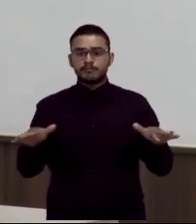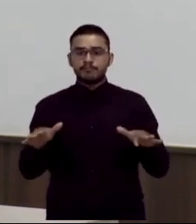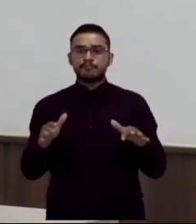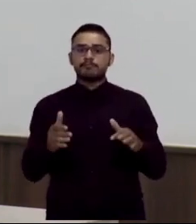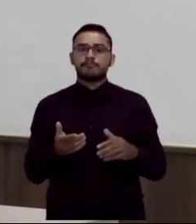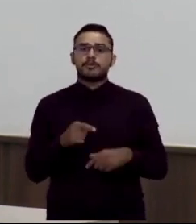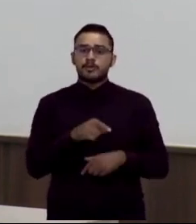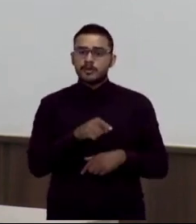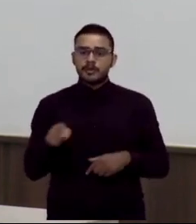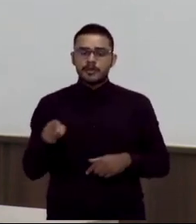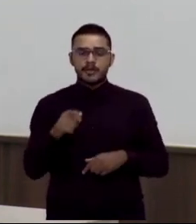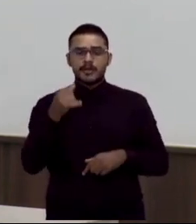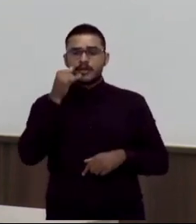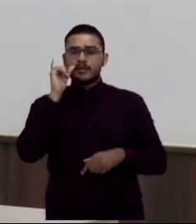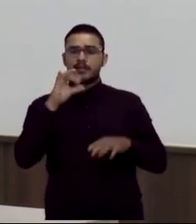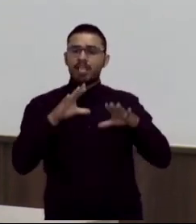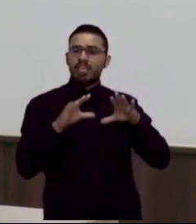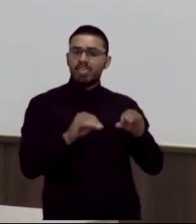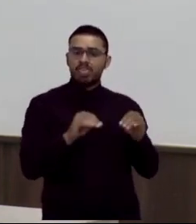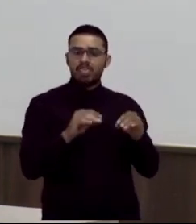crianças de abusadores Muito obrigado seu presente